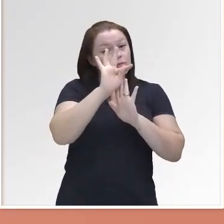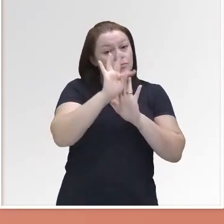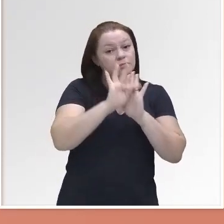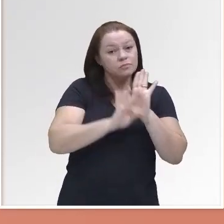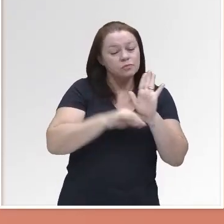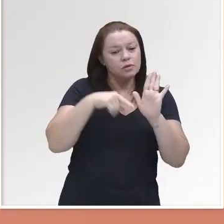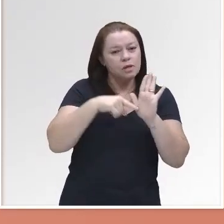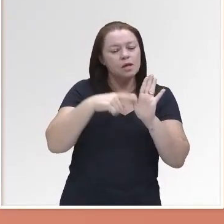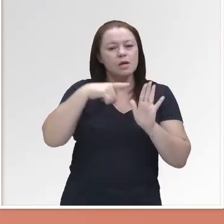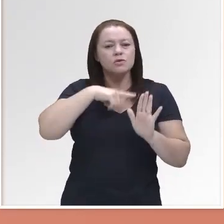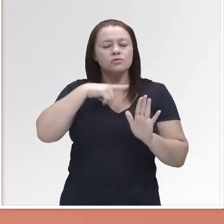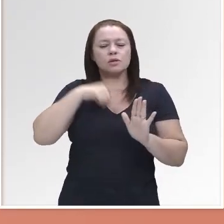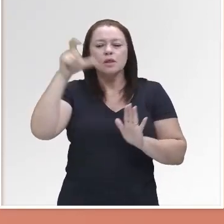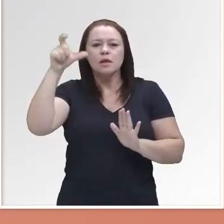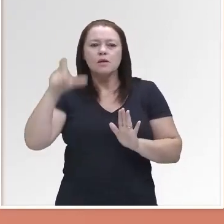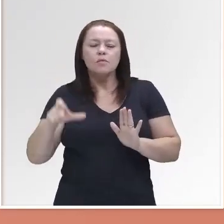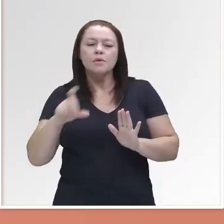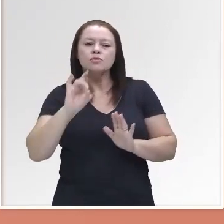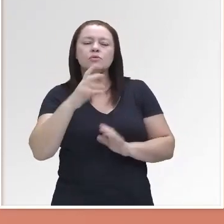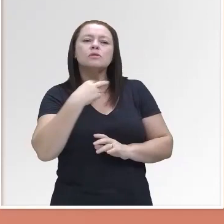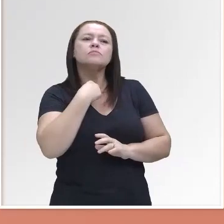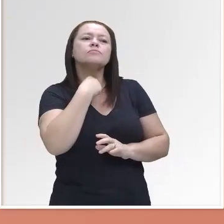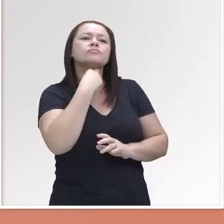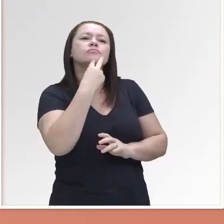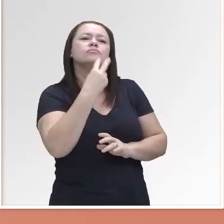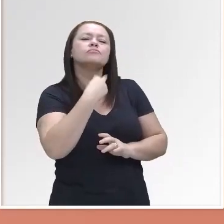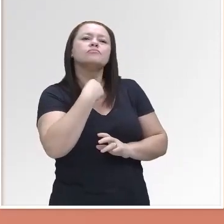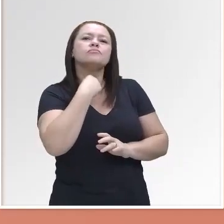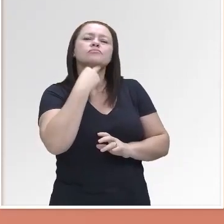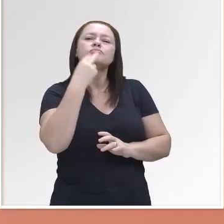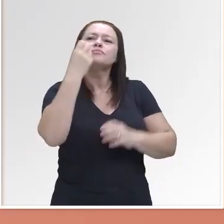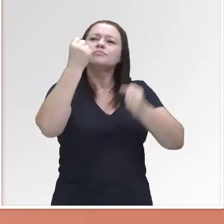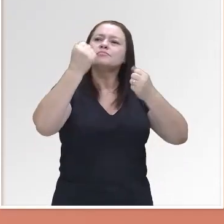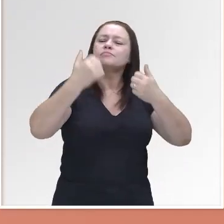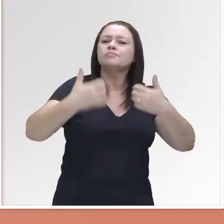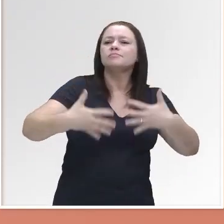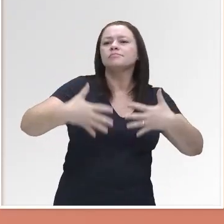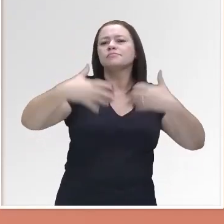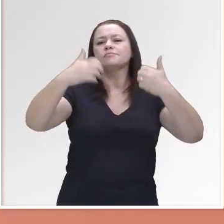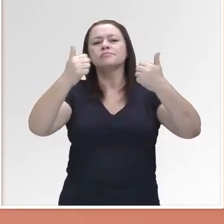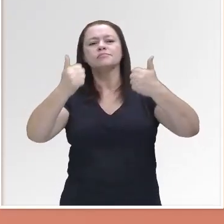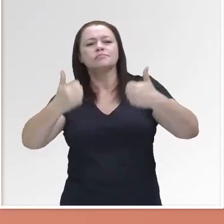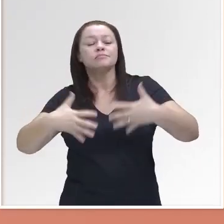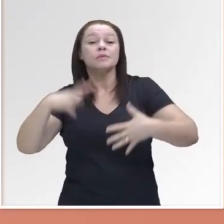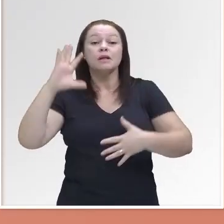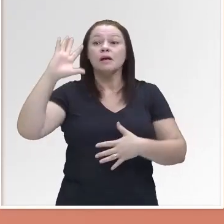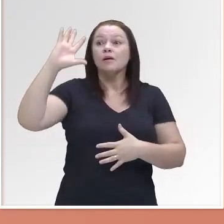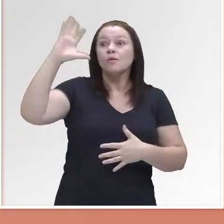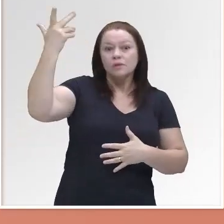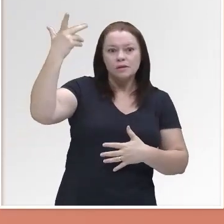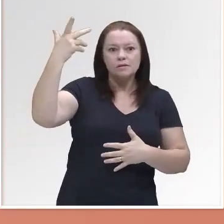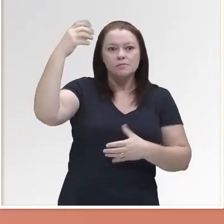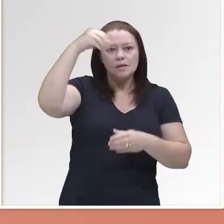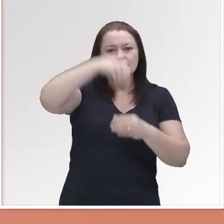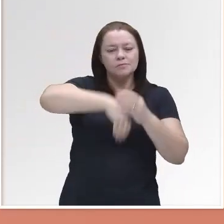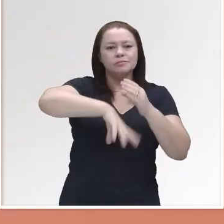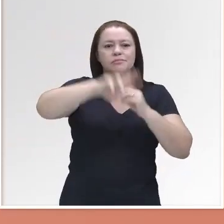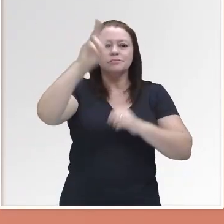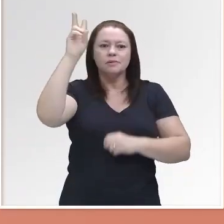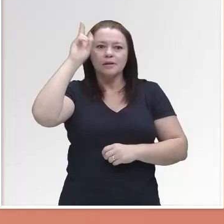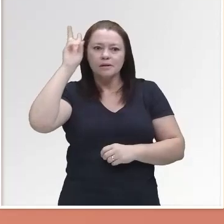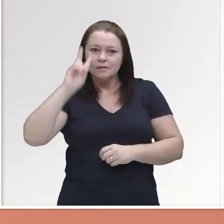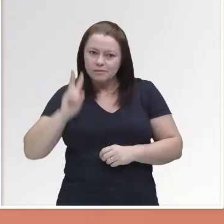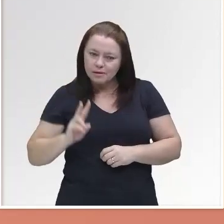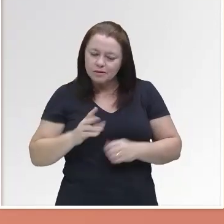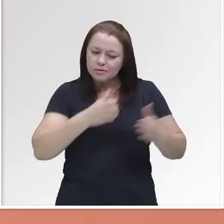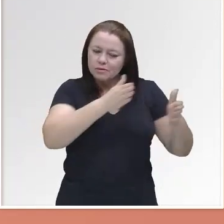que narra uma história através de uma sequência de fatos. Há vários fatos que acontecem um atrás do